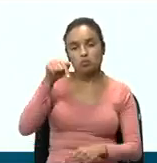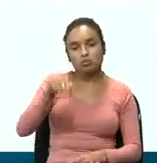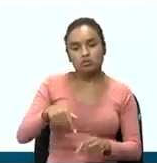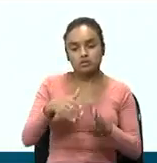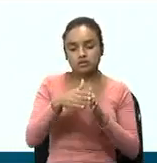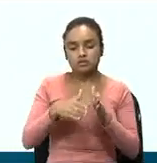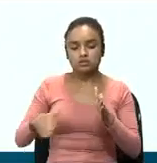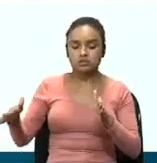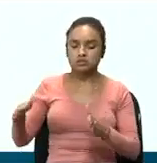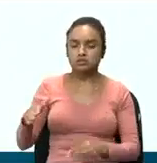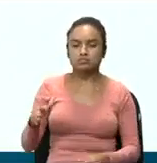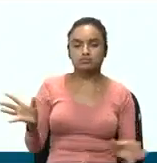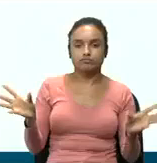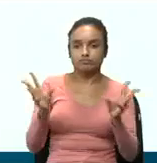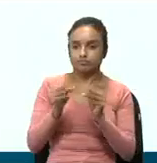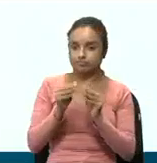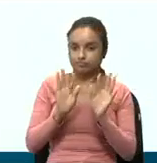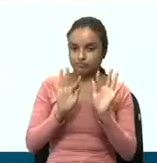nessa conclusão.